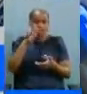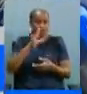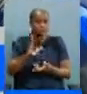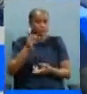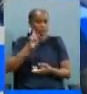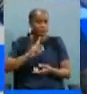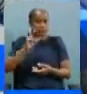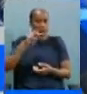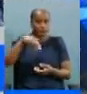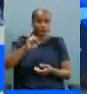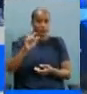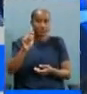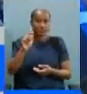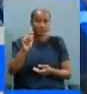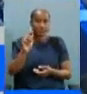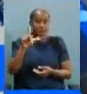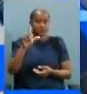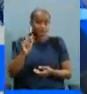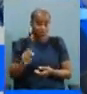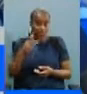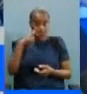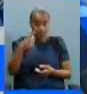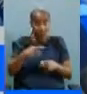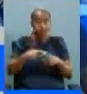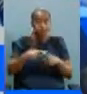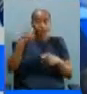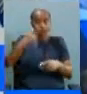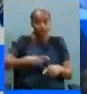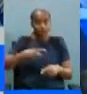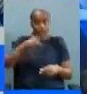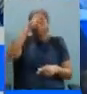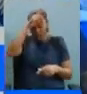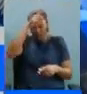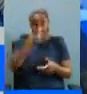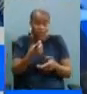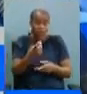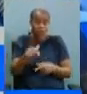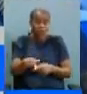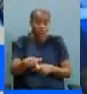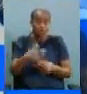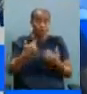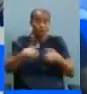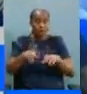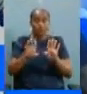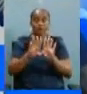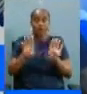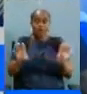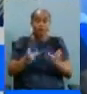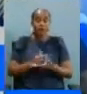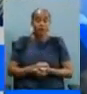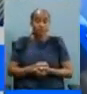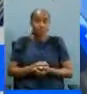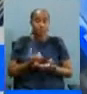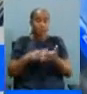Merkel, que mostrou claramente a necessidade, que a própria Alemanha precisa disto, mas a abertura da Alemanha